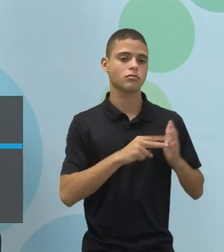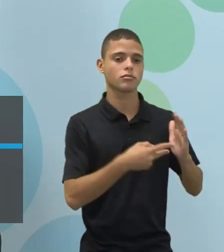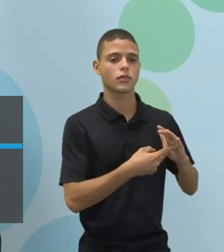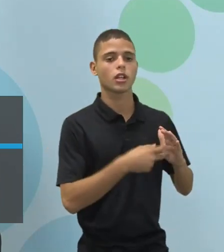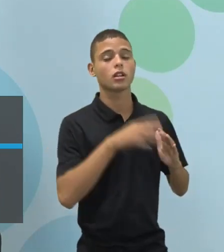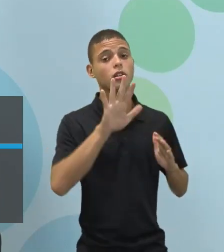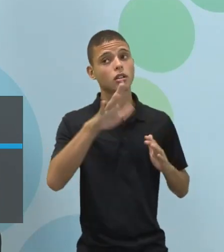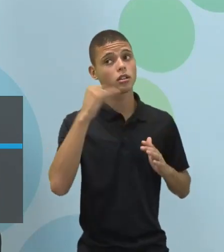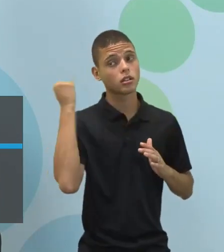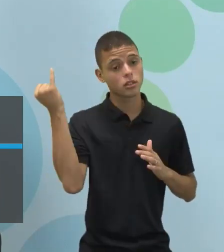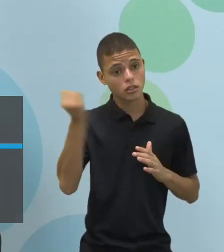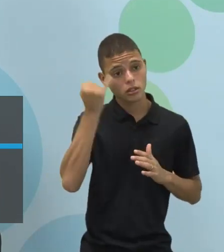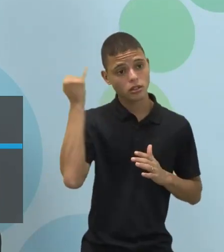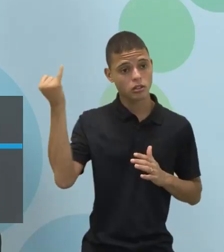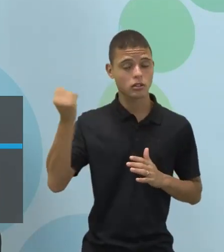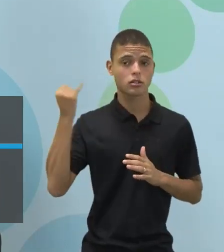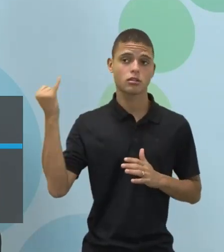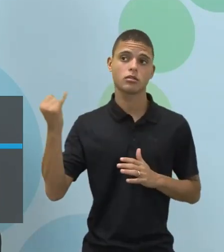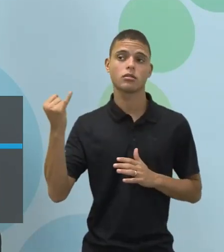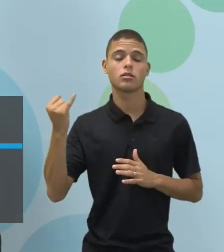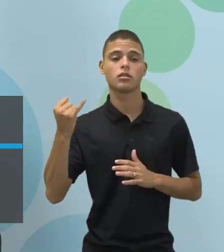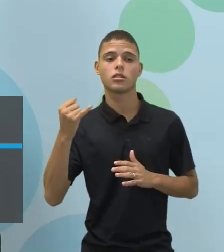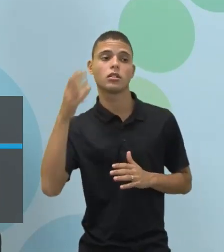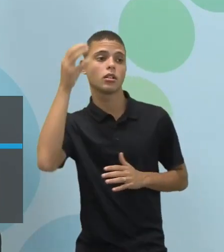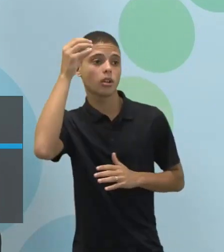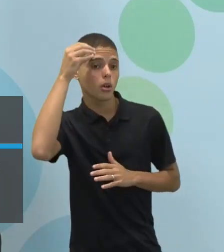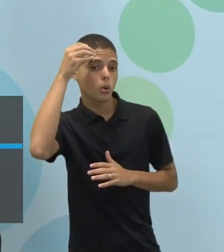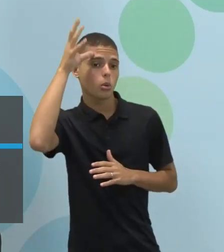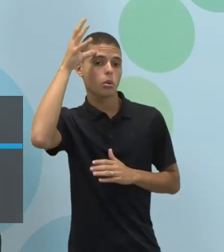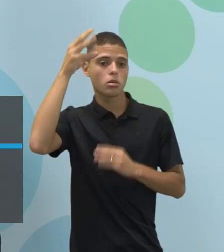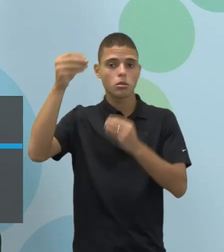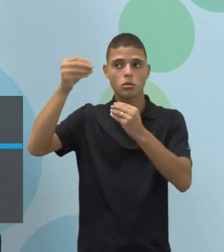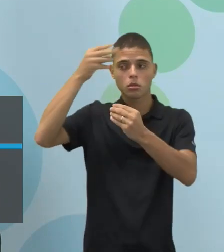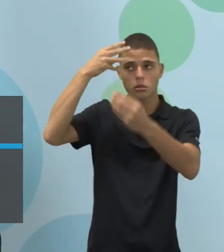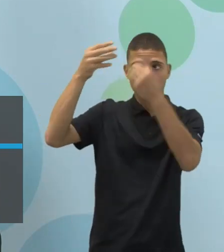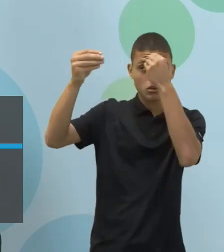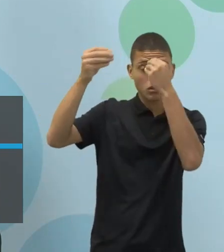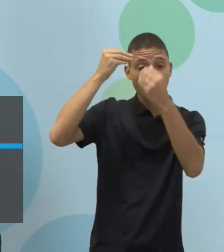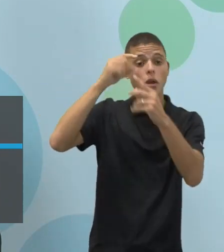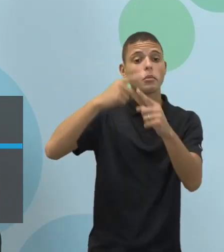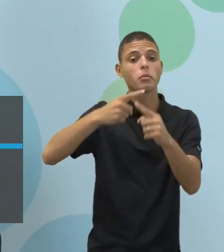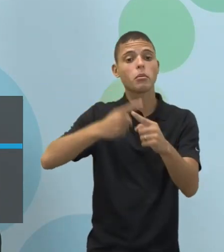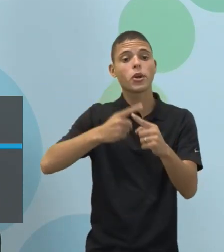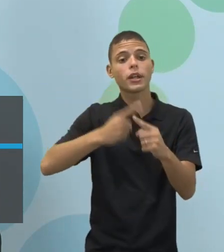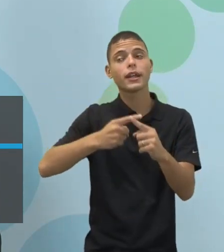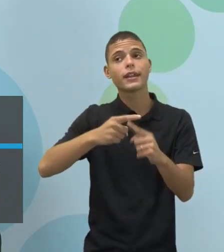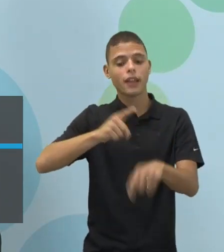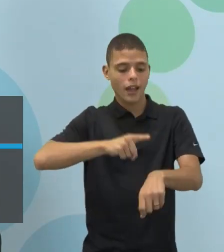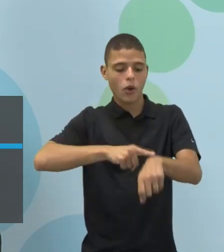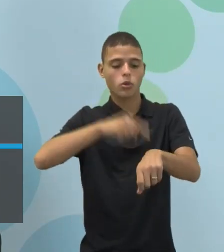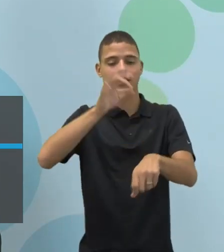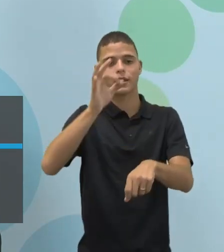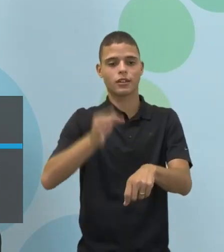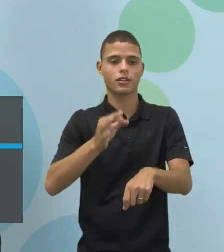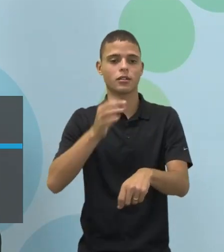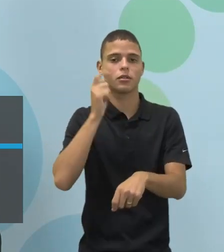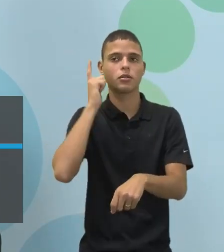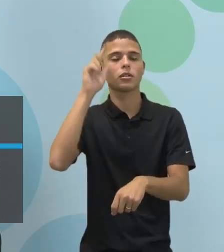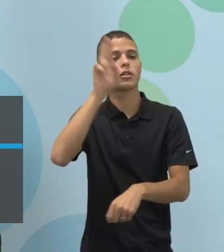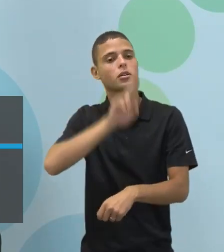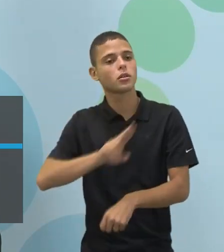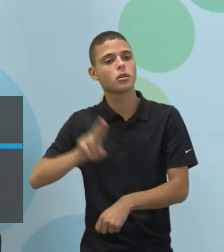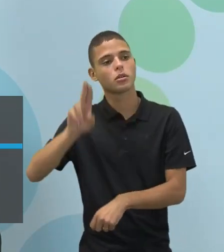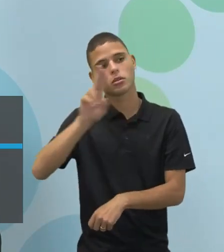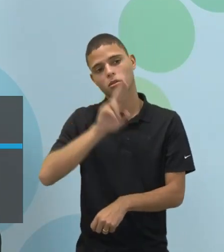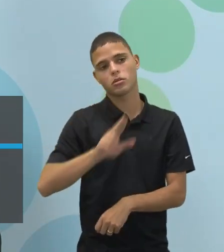passar por esses conhecimentos, porque no momento adequado, né, saberá exatamente o que fazer com aquilo que foi aprendido. E como não tem